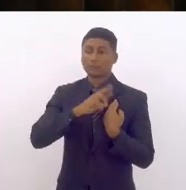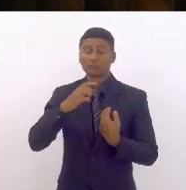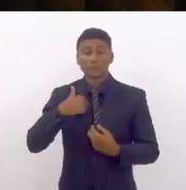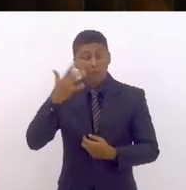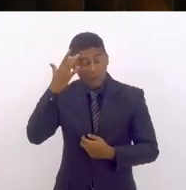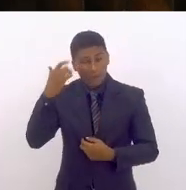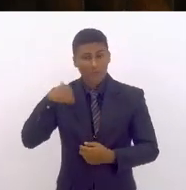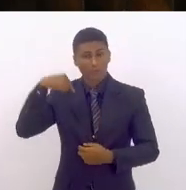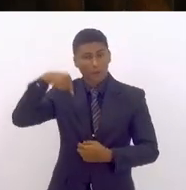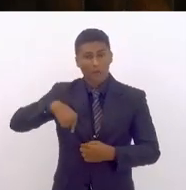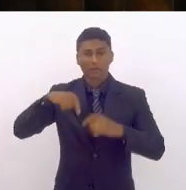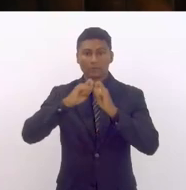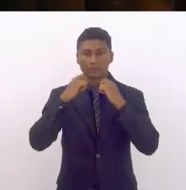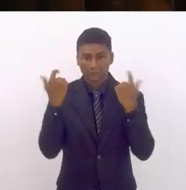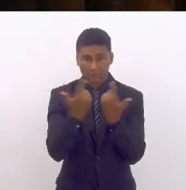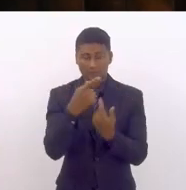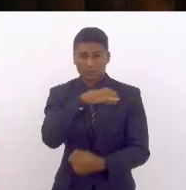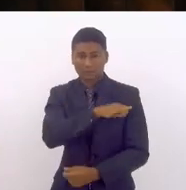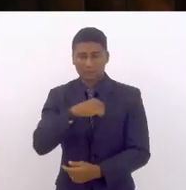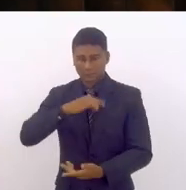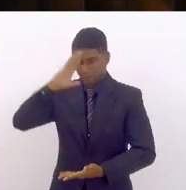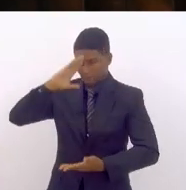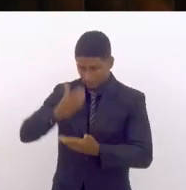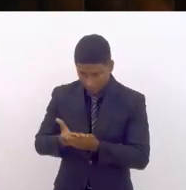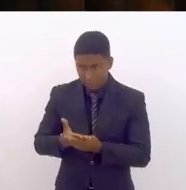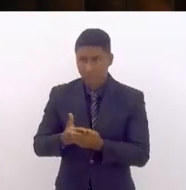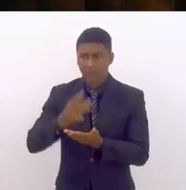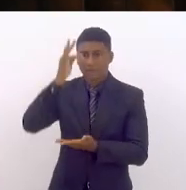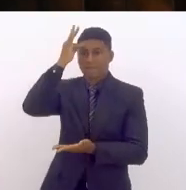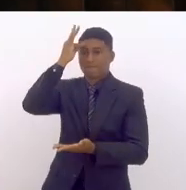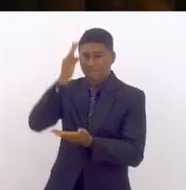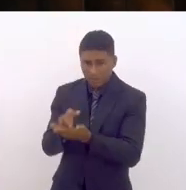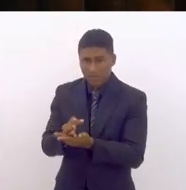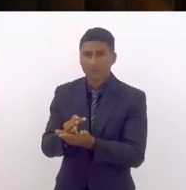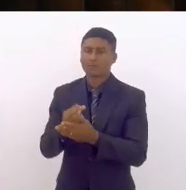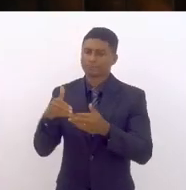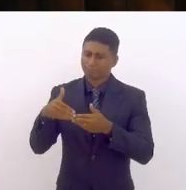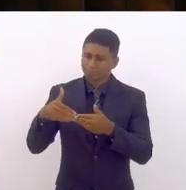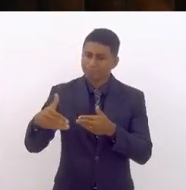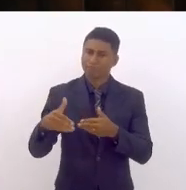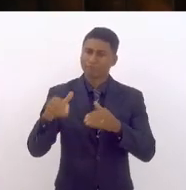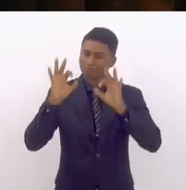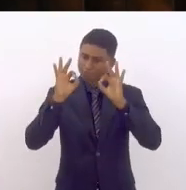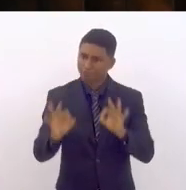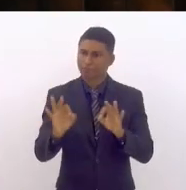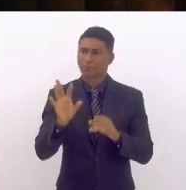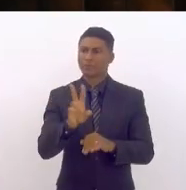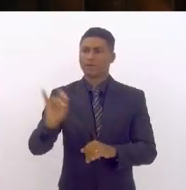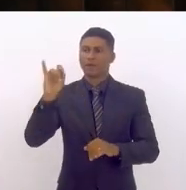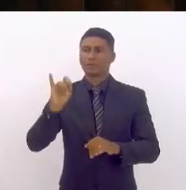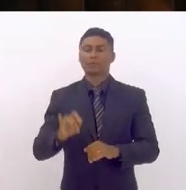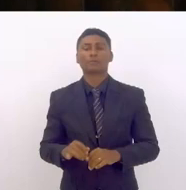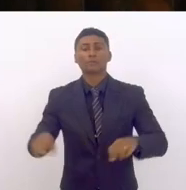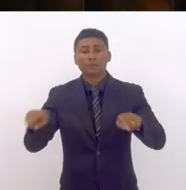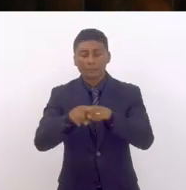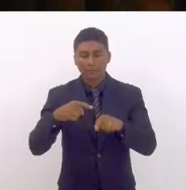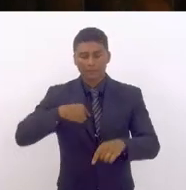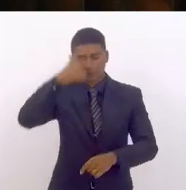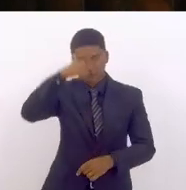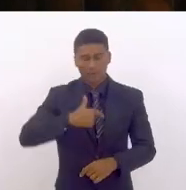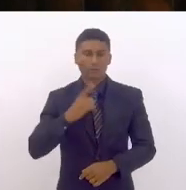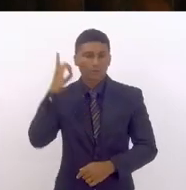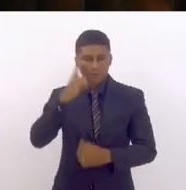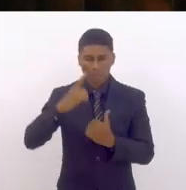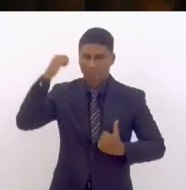na Assembleia, eu creio e tenho fé que tudo dará certo e também poderão contar com a deputada, e eu